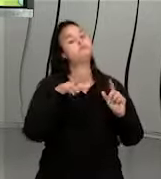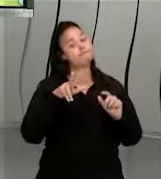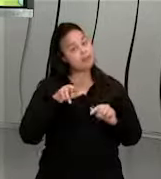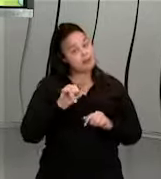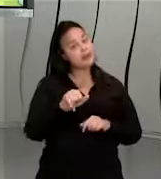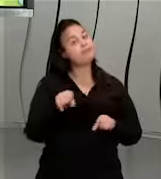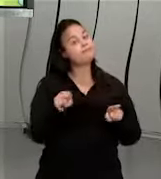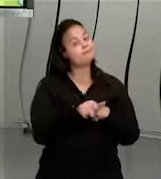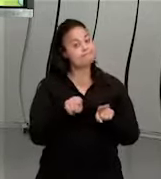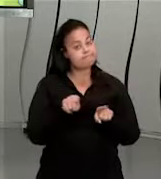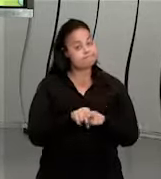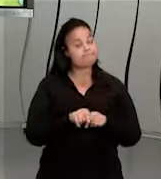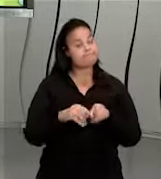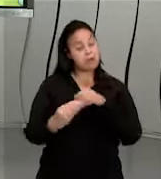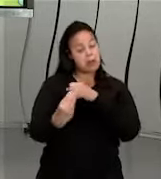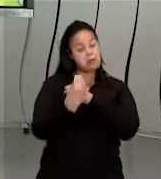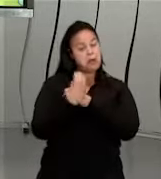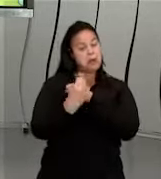certo?